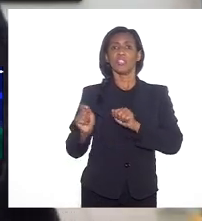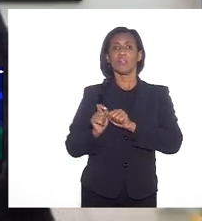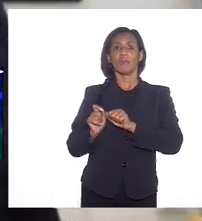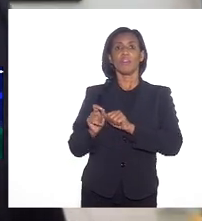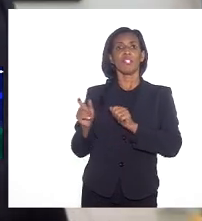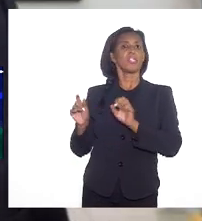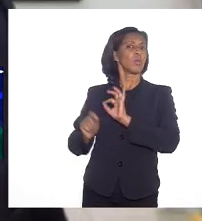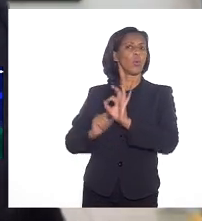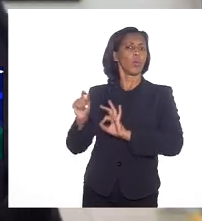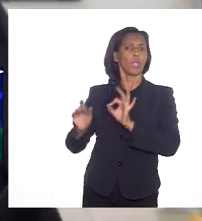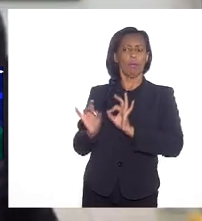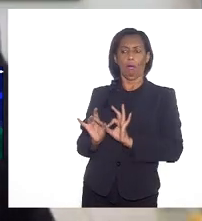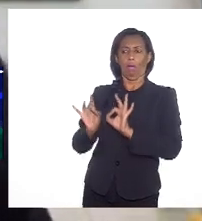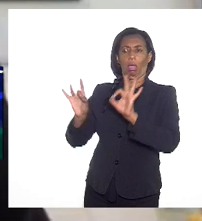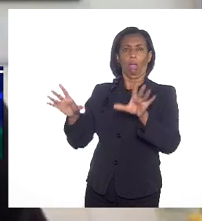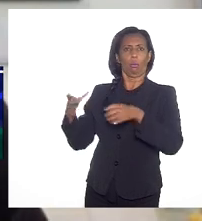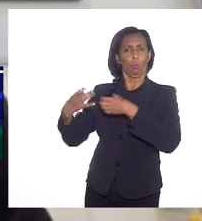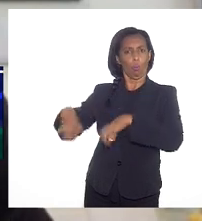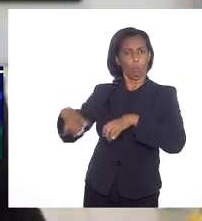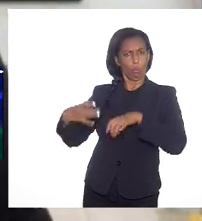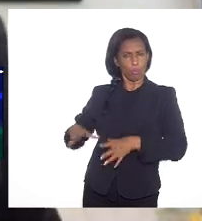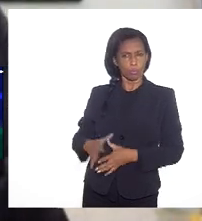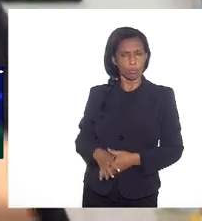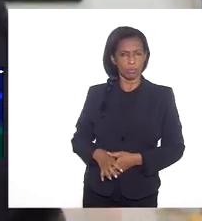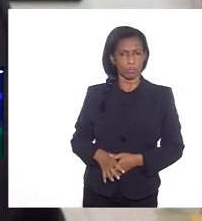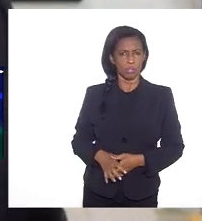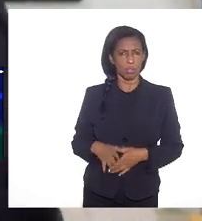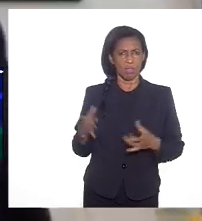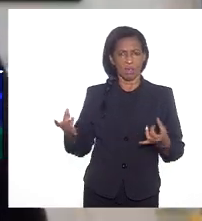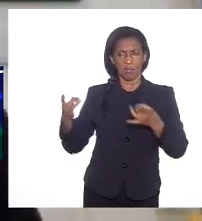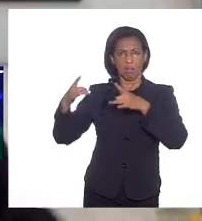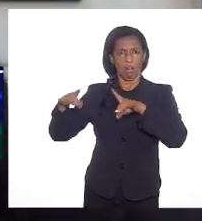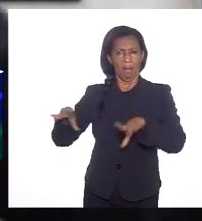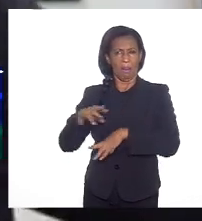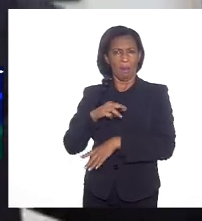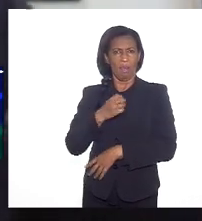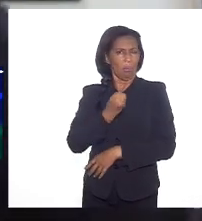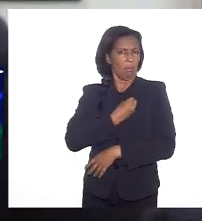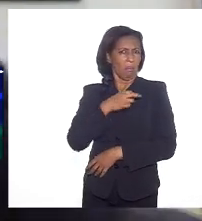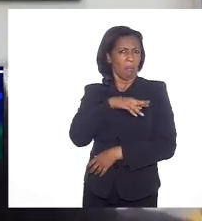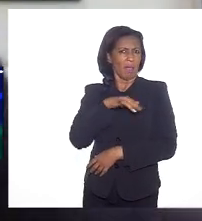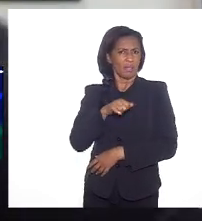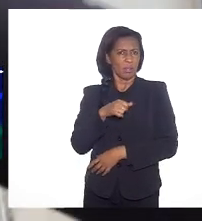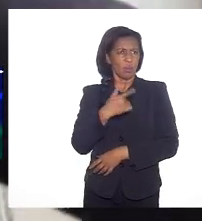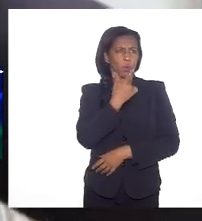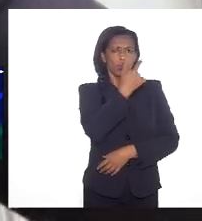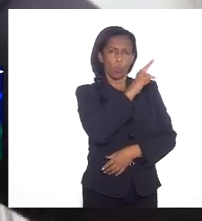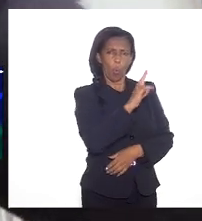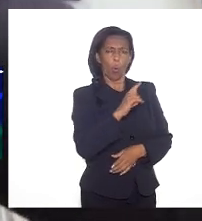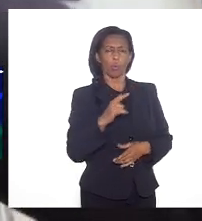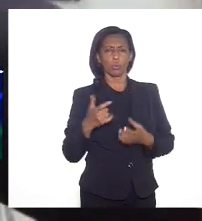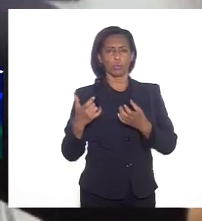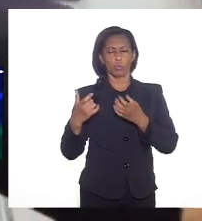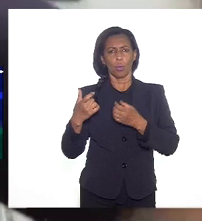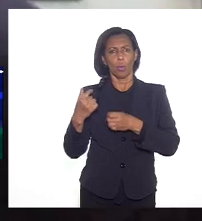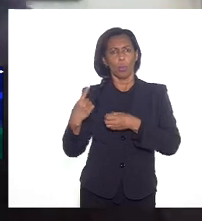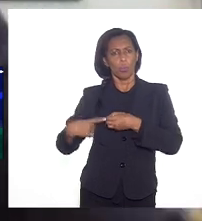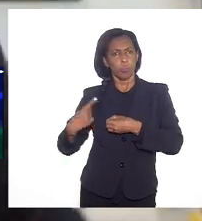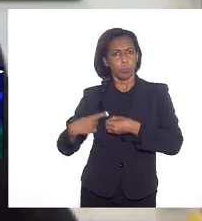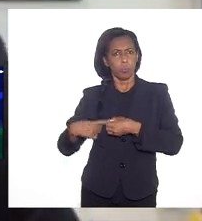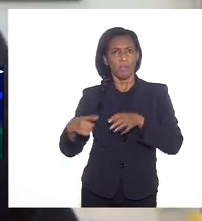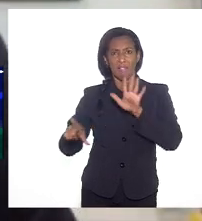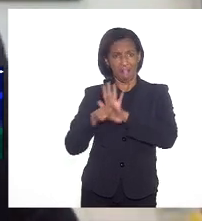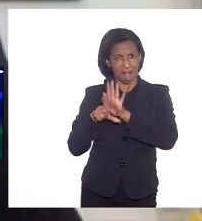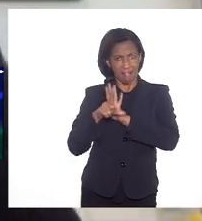vitalicidade do concurso público ele vai abrir mão da matrícula daquele outro município que essa lei agora está